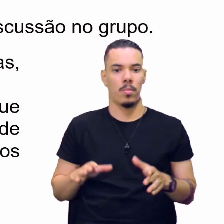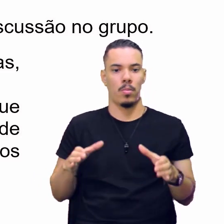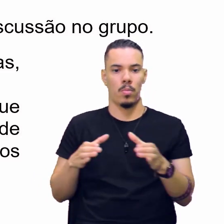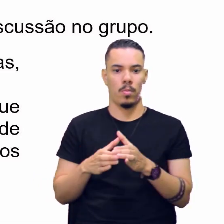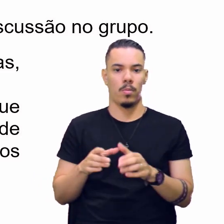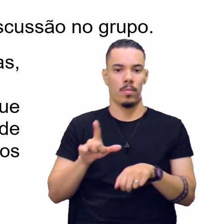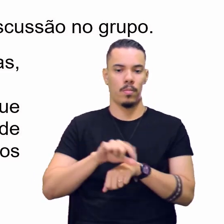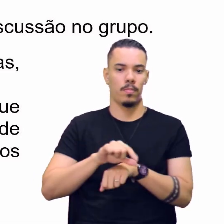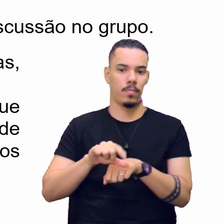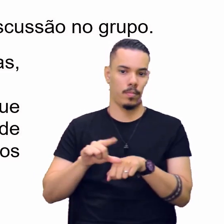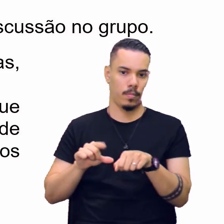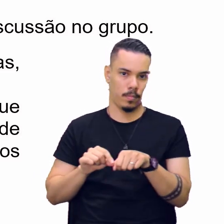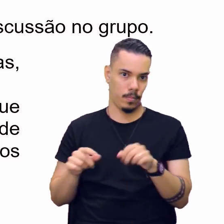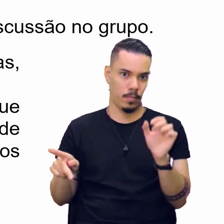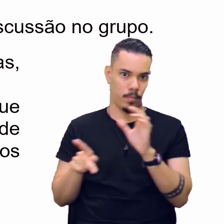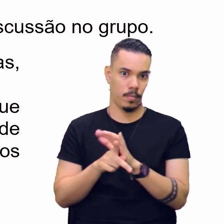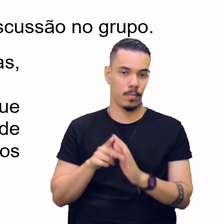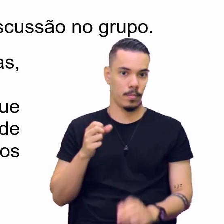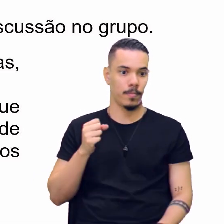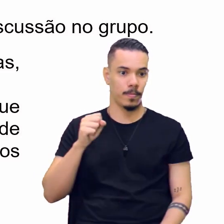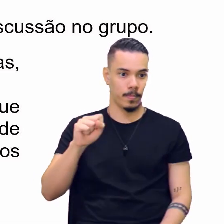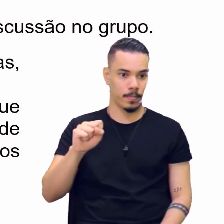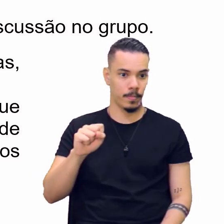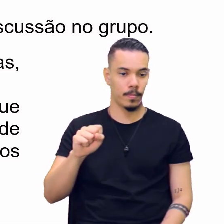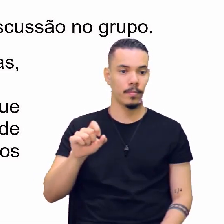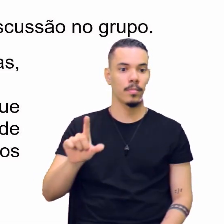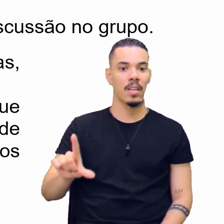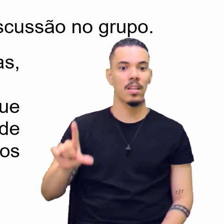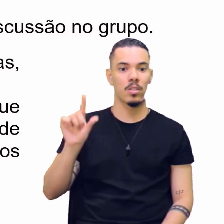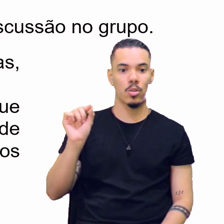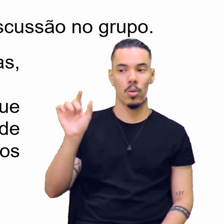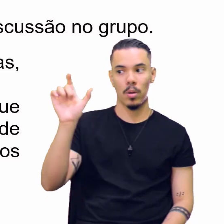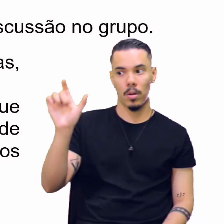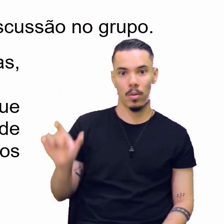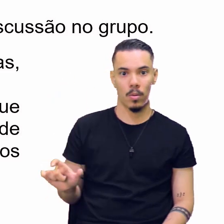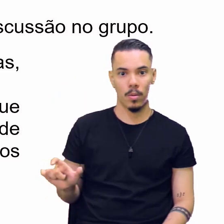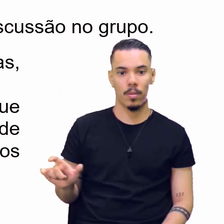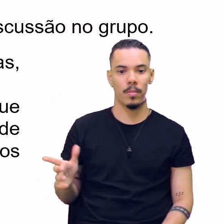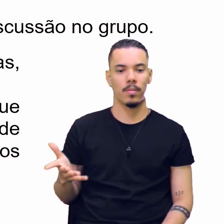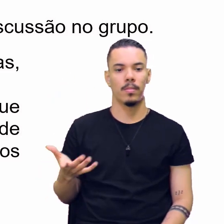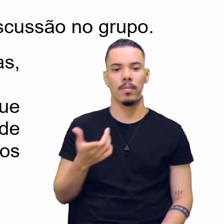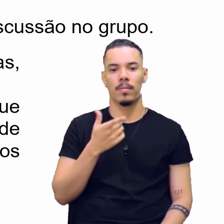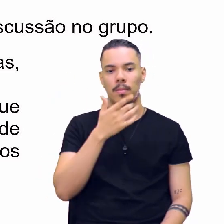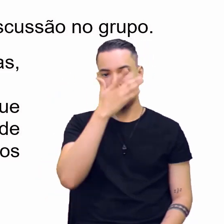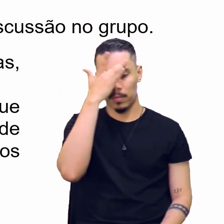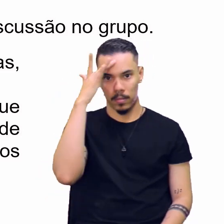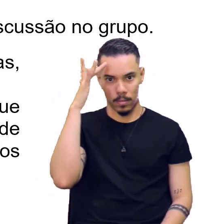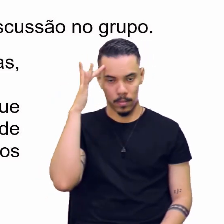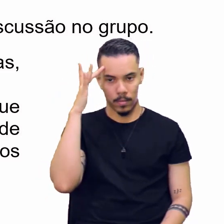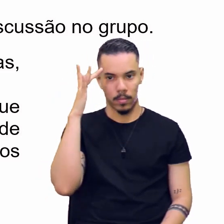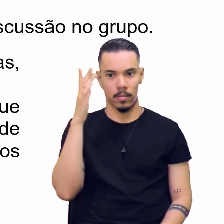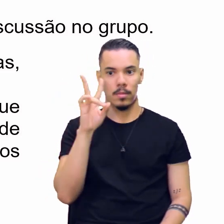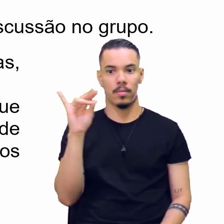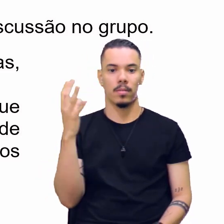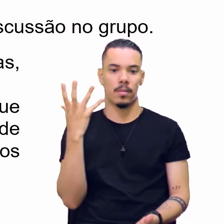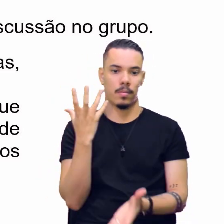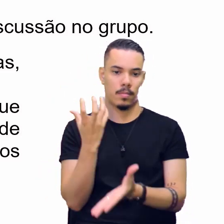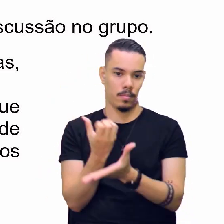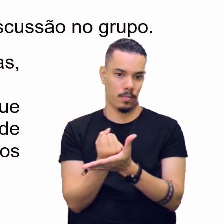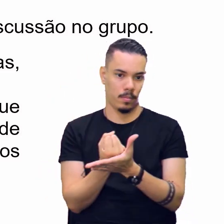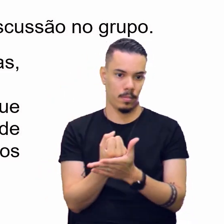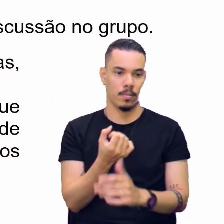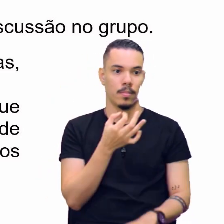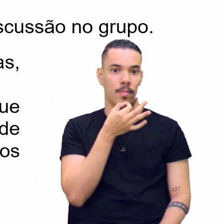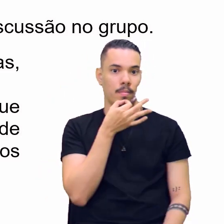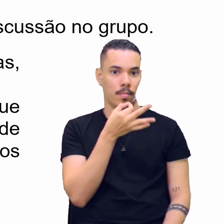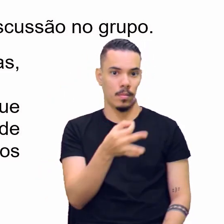e argumento pertinente para defendê-lo. Escolha um colega para ser o relator. Ele registrará o ponto de vista